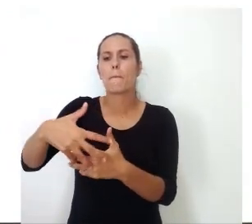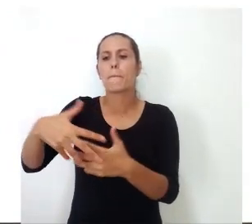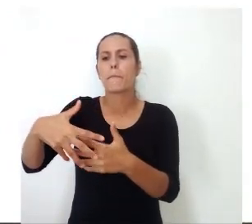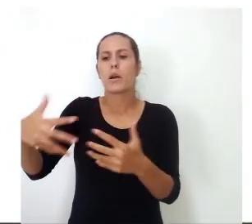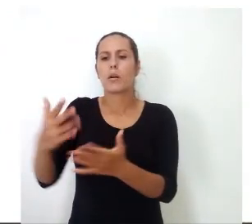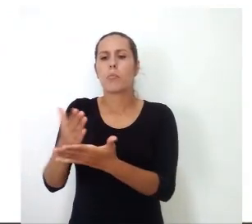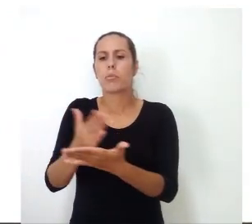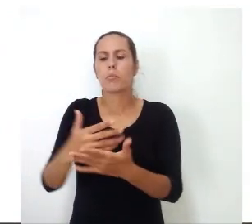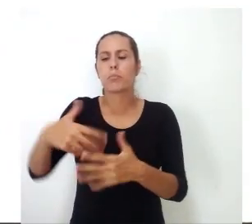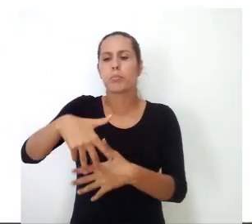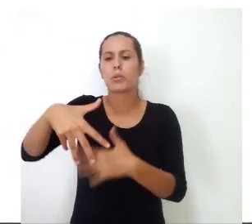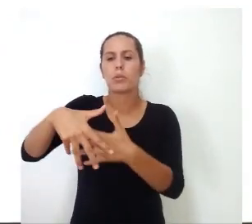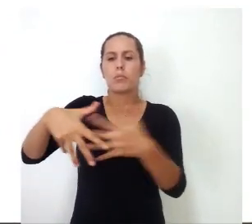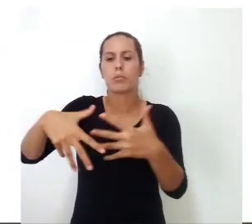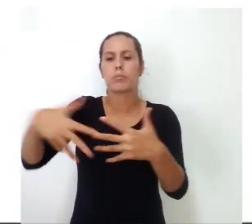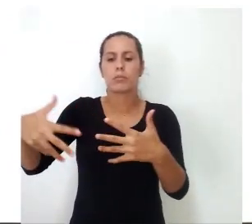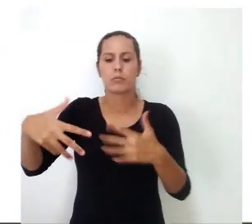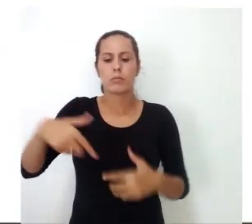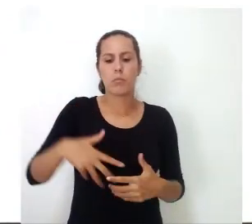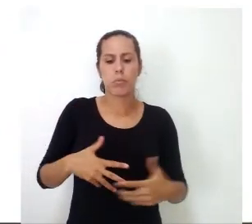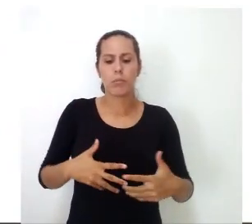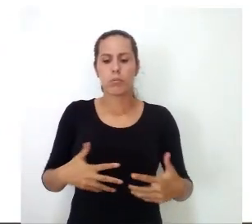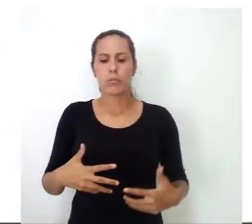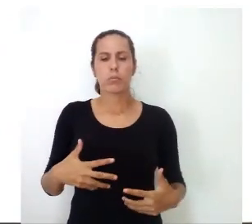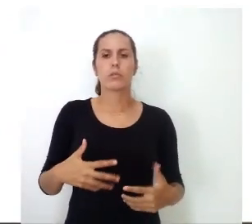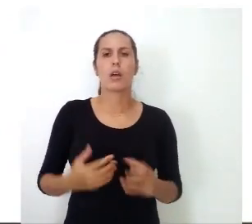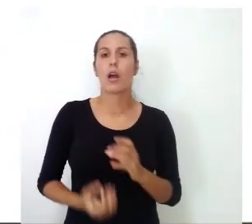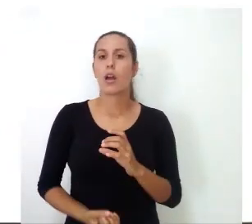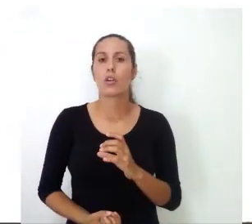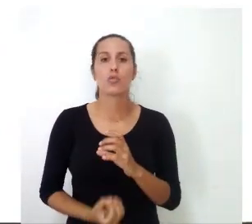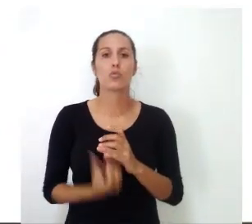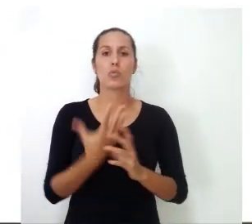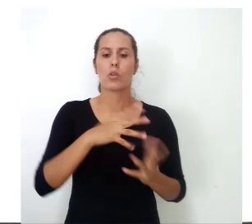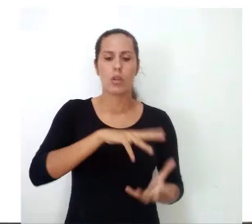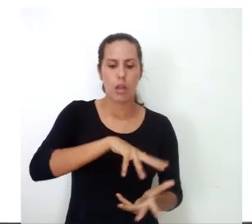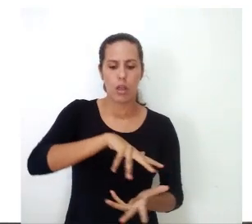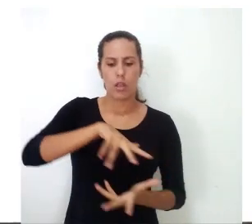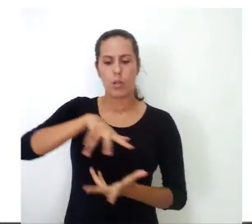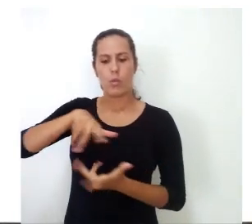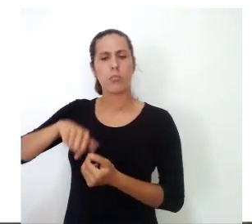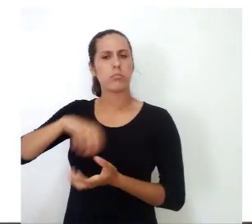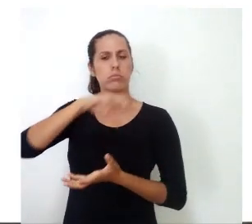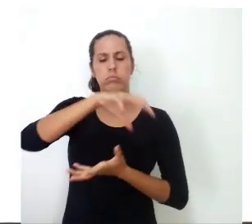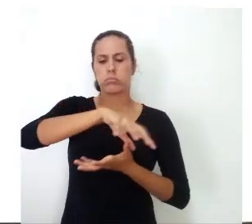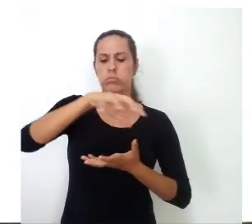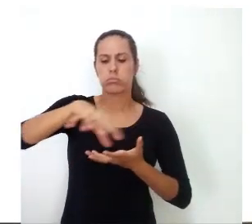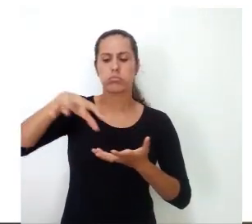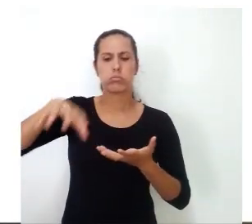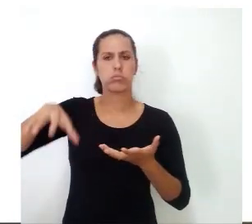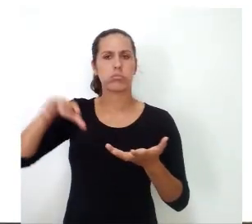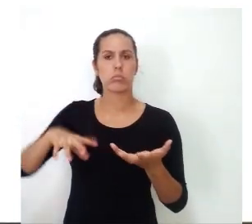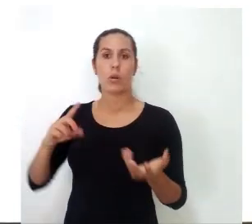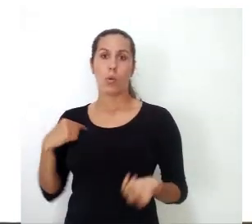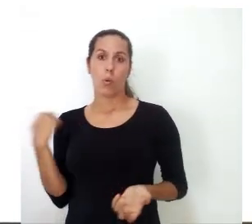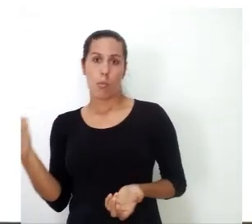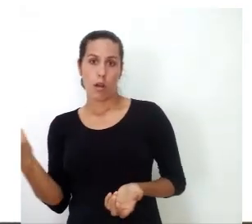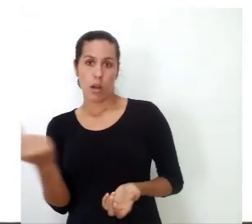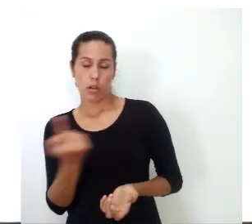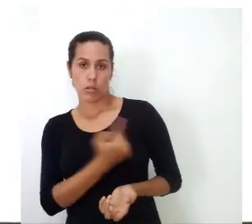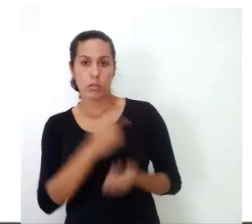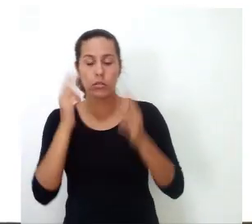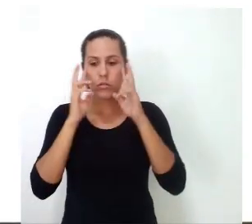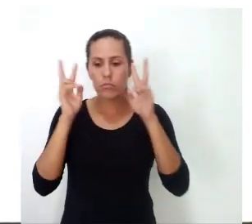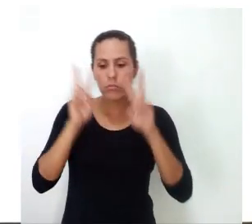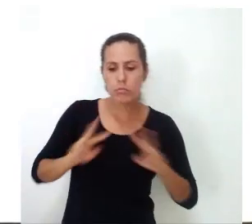foi quebrando. E aí surgiu, tá certo, o mundo moderno. O mundo,